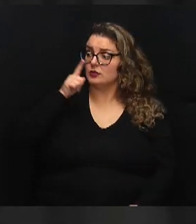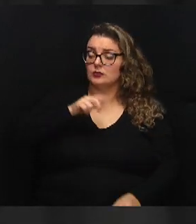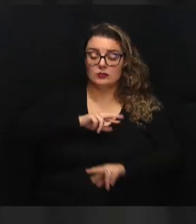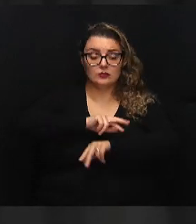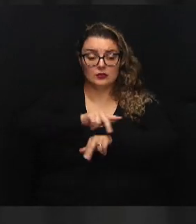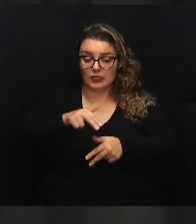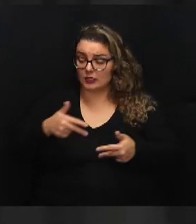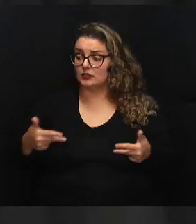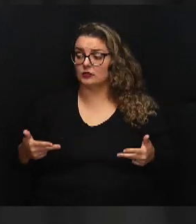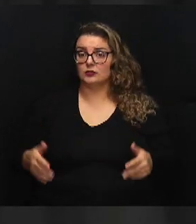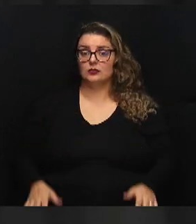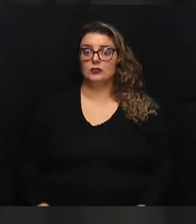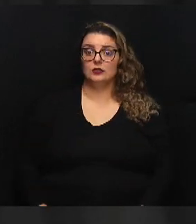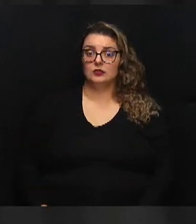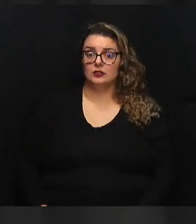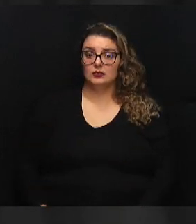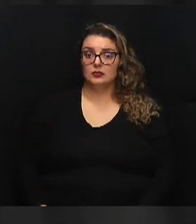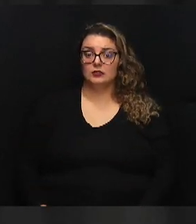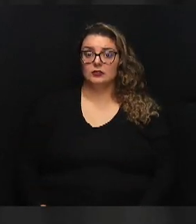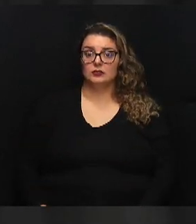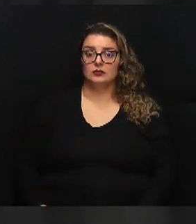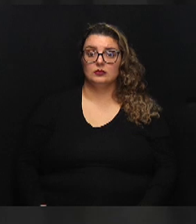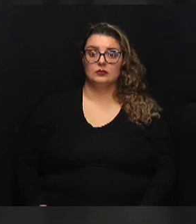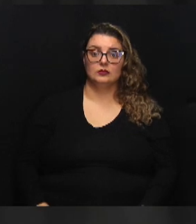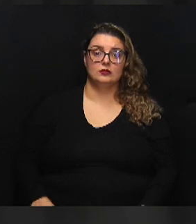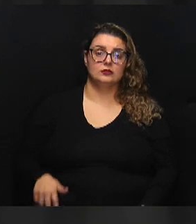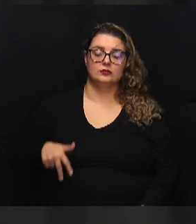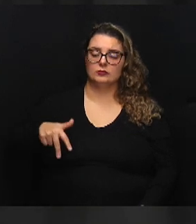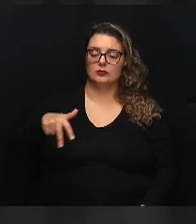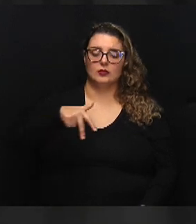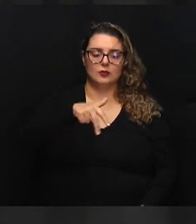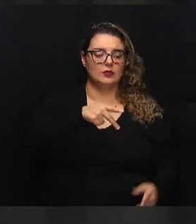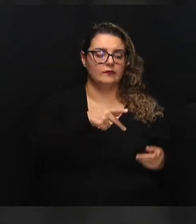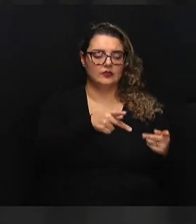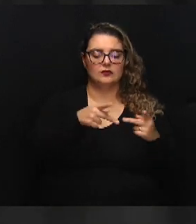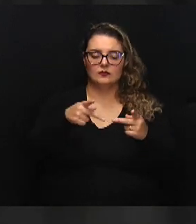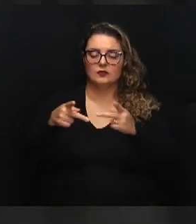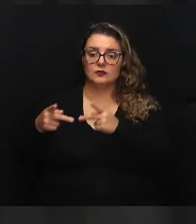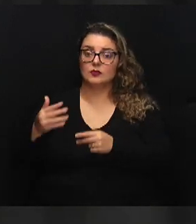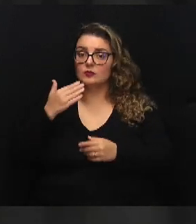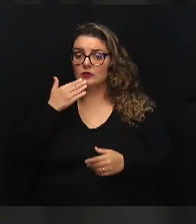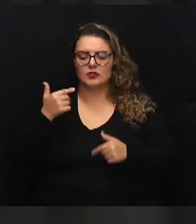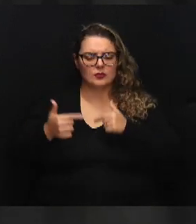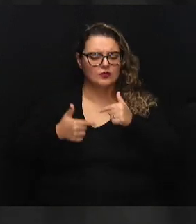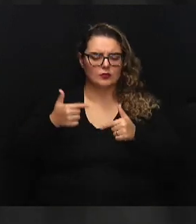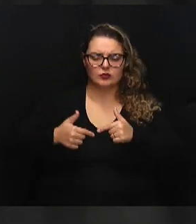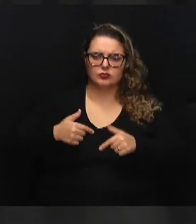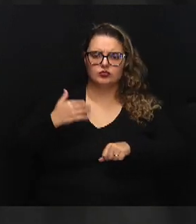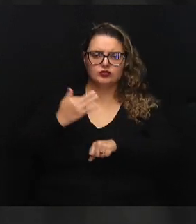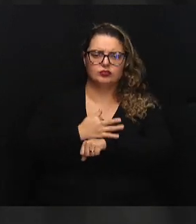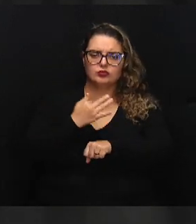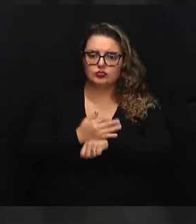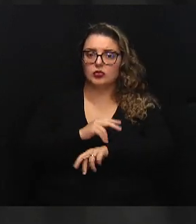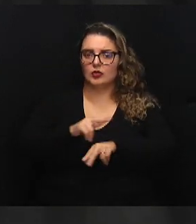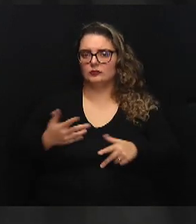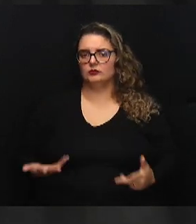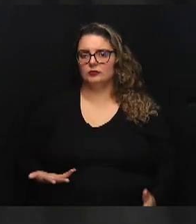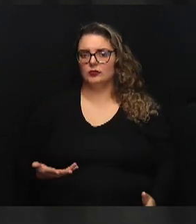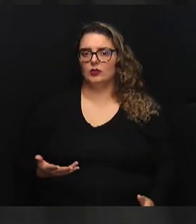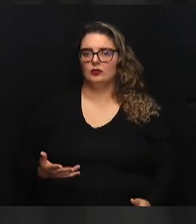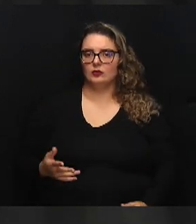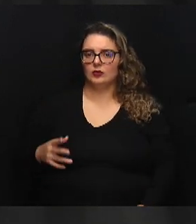coisa nessas andanças nossas, né, nesses pedidos. Nós trabalhamos demais, bastante. Foi um